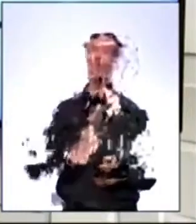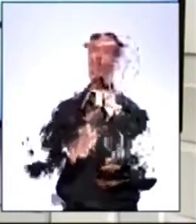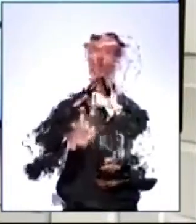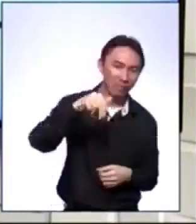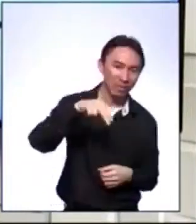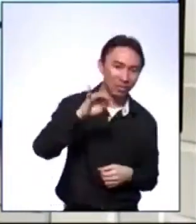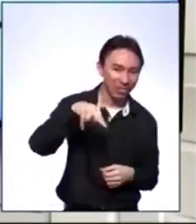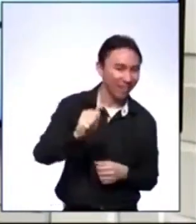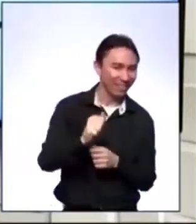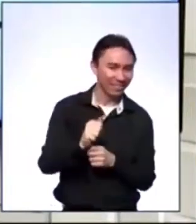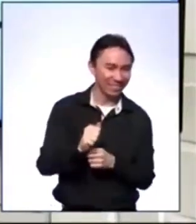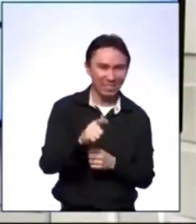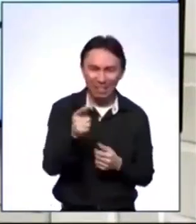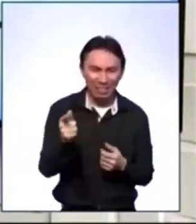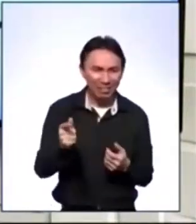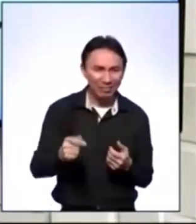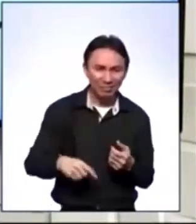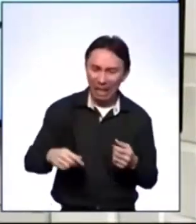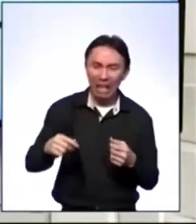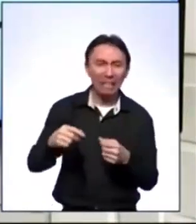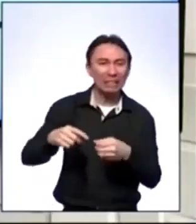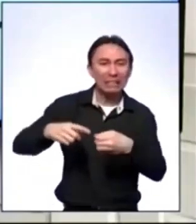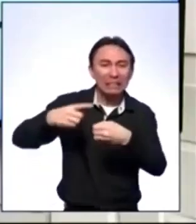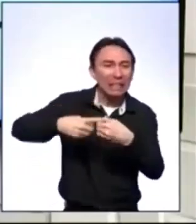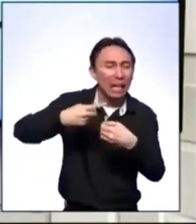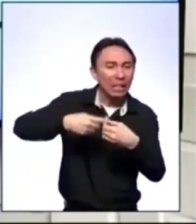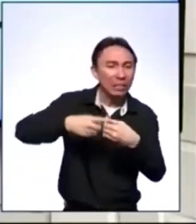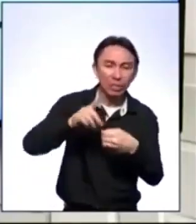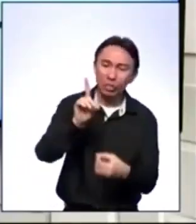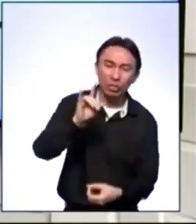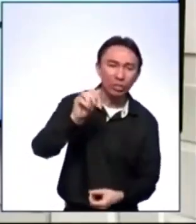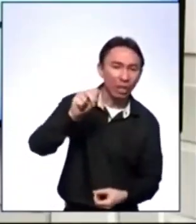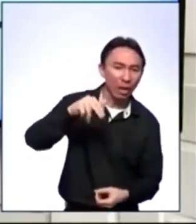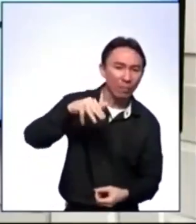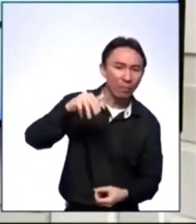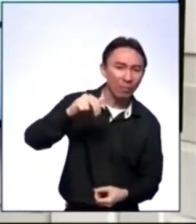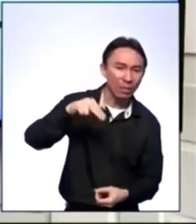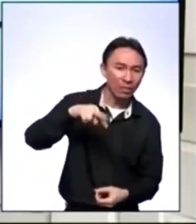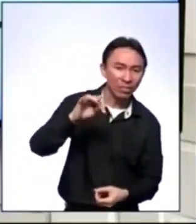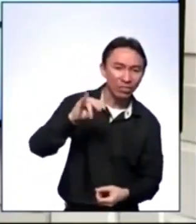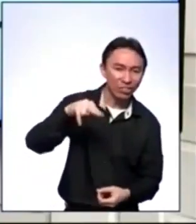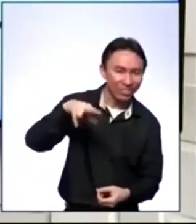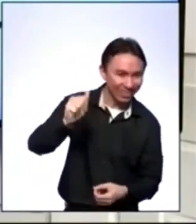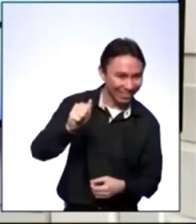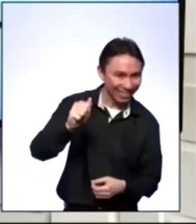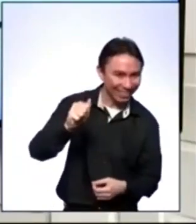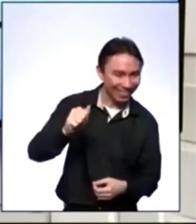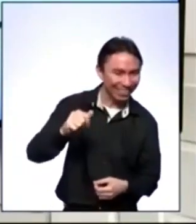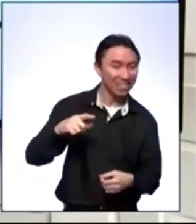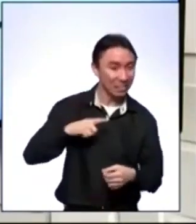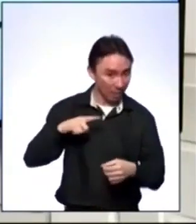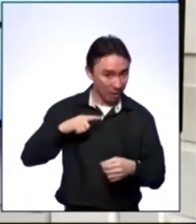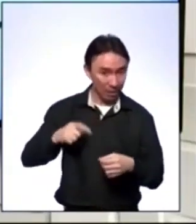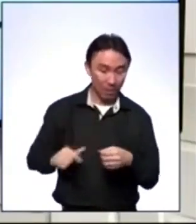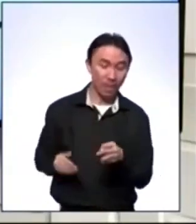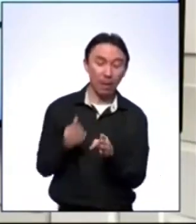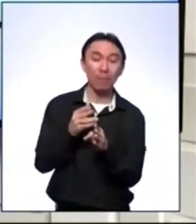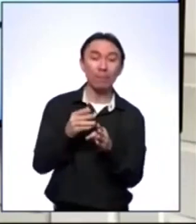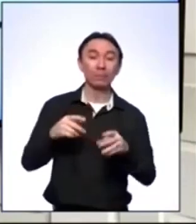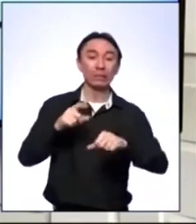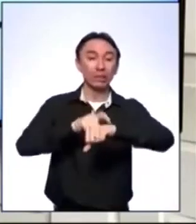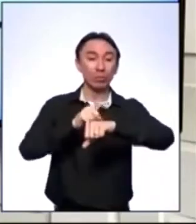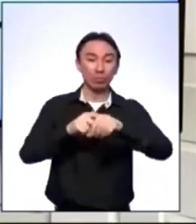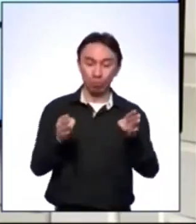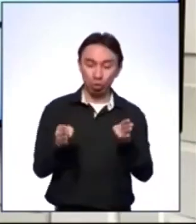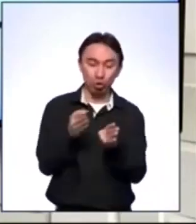a importância de Diamantina? Não, a importância de Diamantina, apesar de que tem, né? no período colonial,